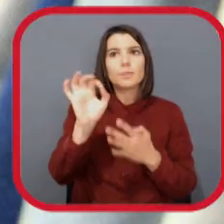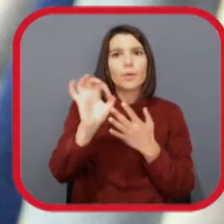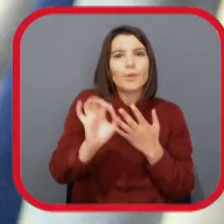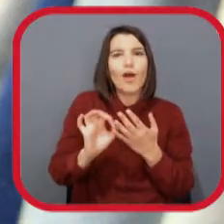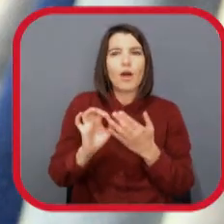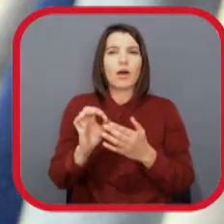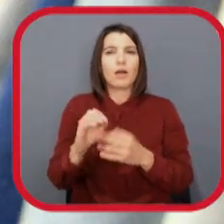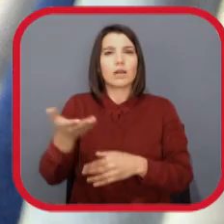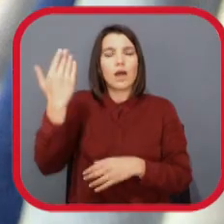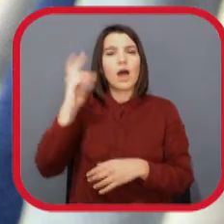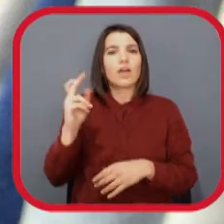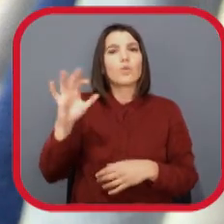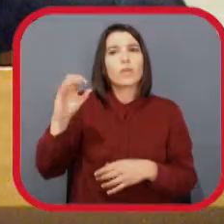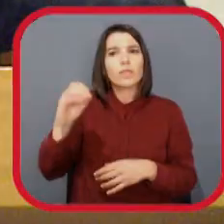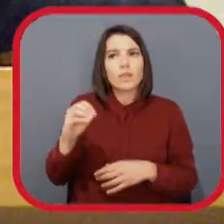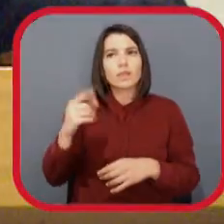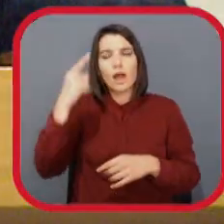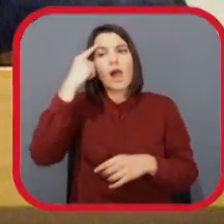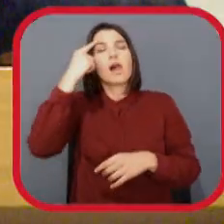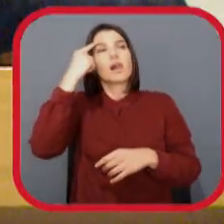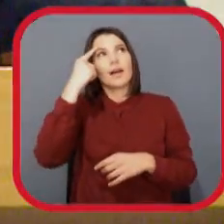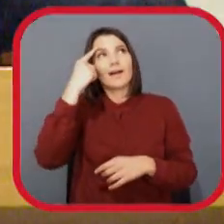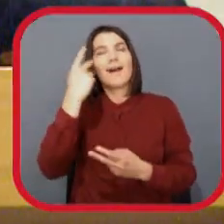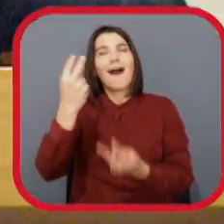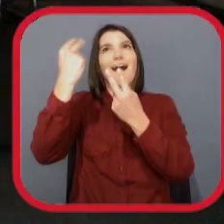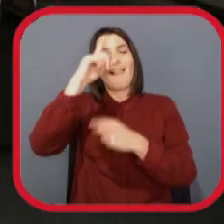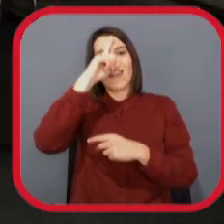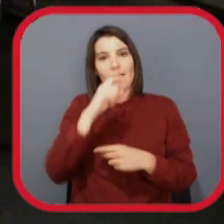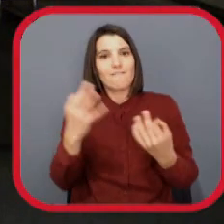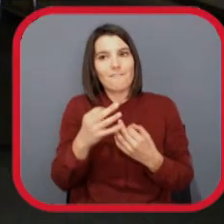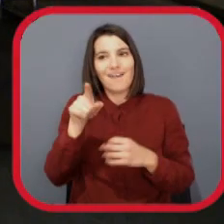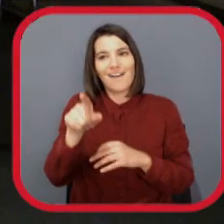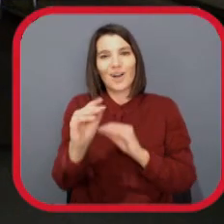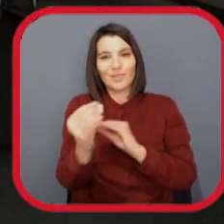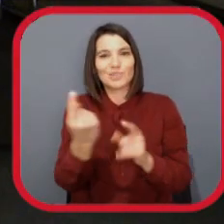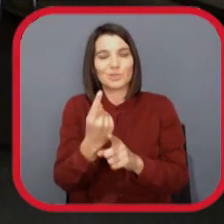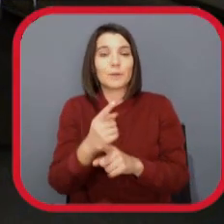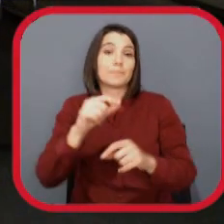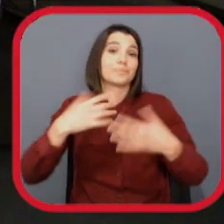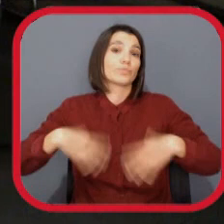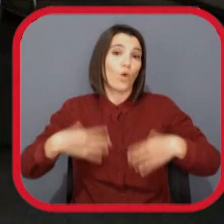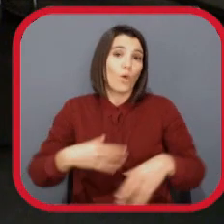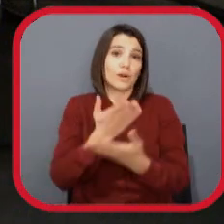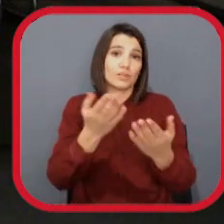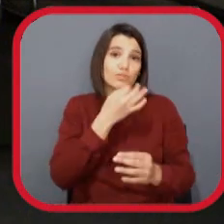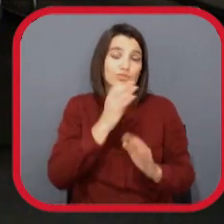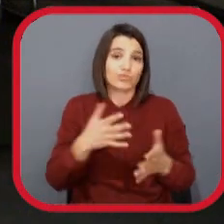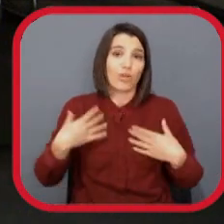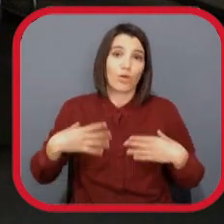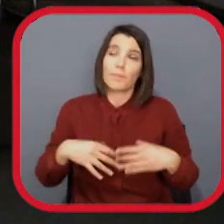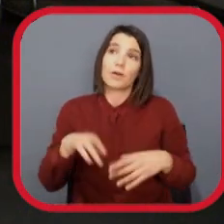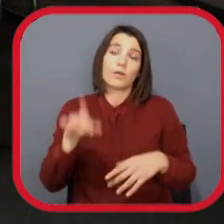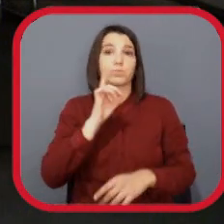os pequenos pormenores dos anos 80 que nos vão transportar para esses anos. O guarda-roupa, outra vez que já falámos